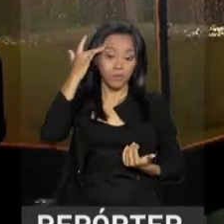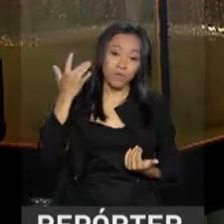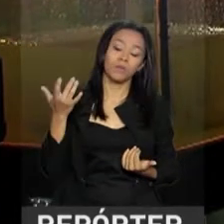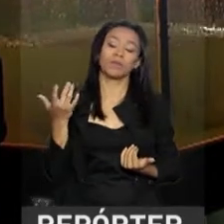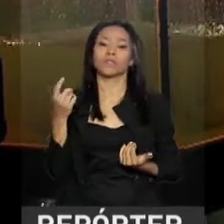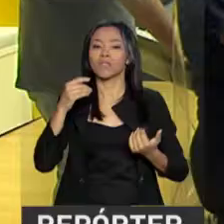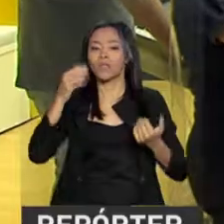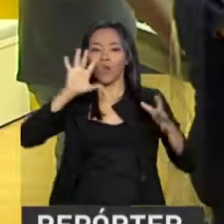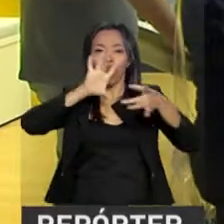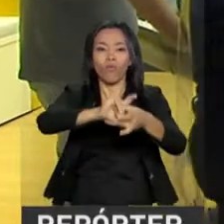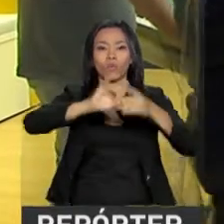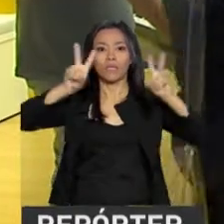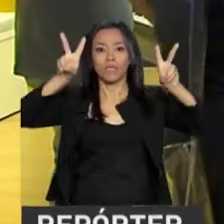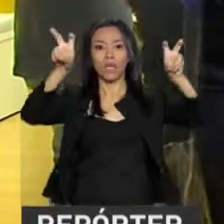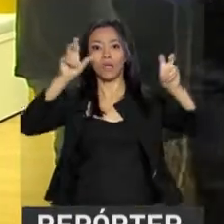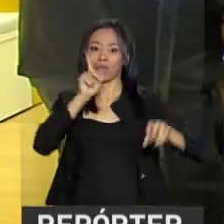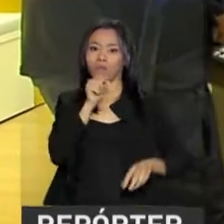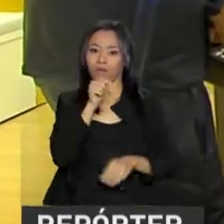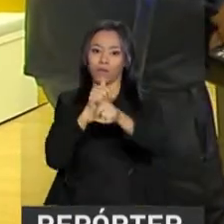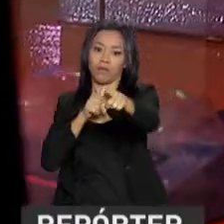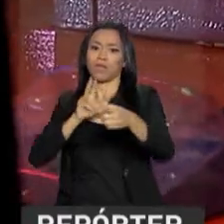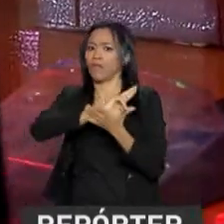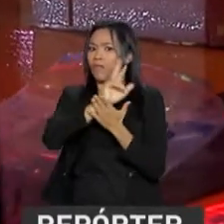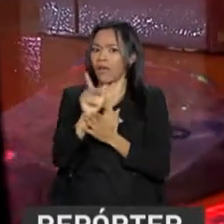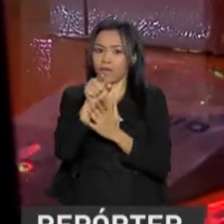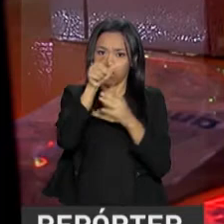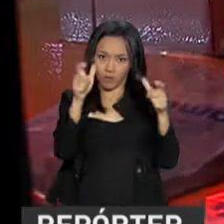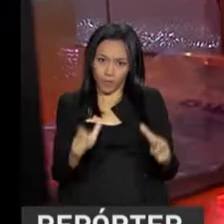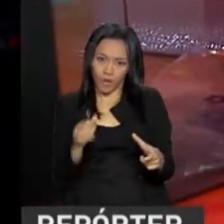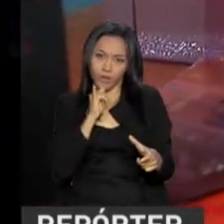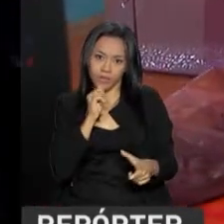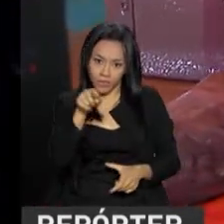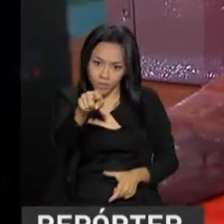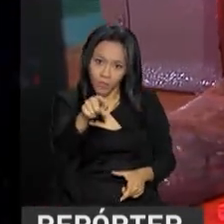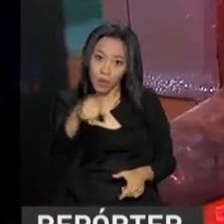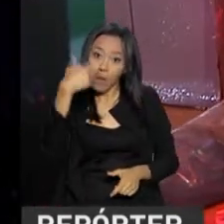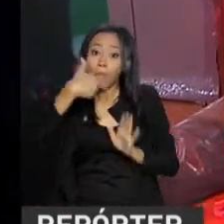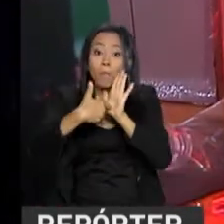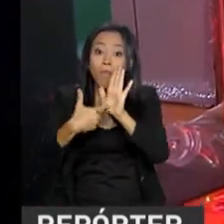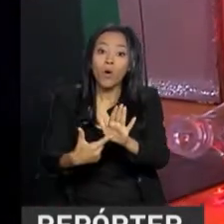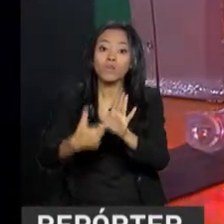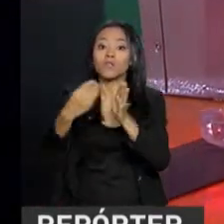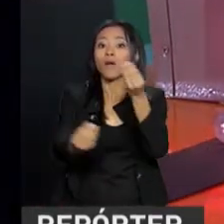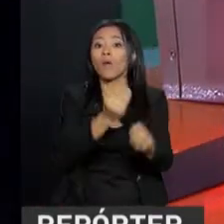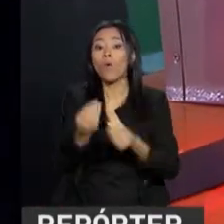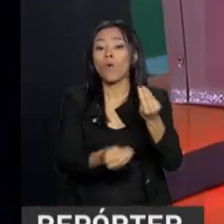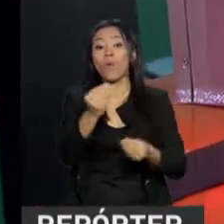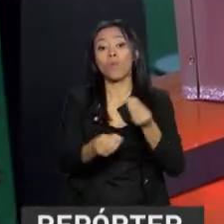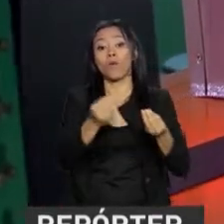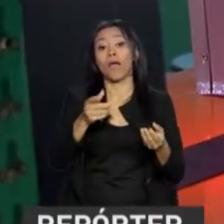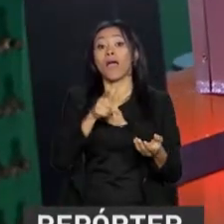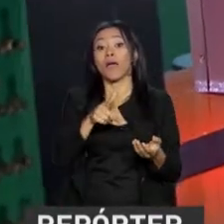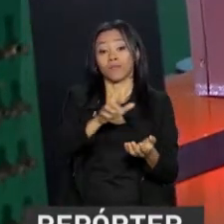no tema da água por aqui tem muitas atrações esta máquina por exemplo mostra todo o processo de reciclagem de